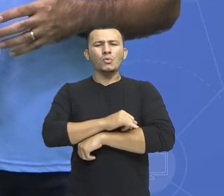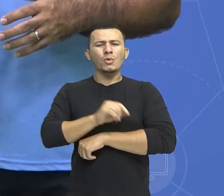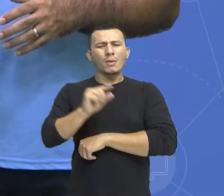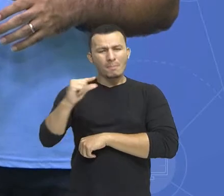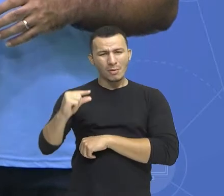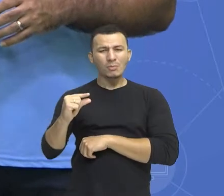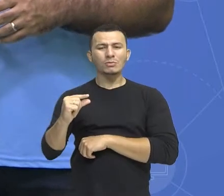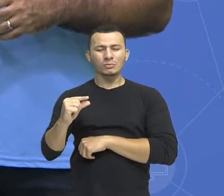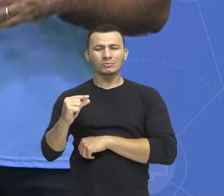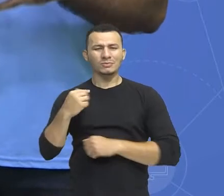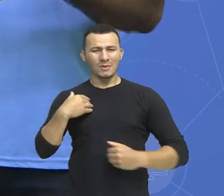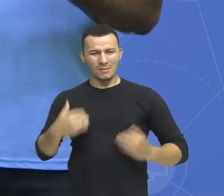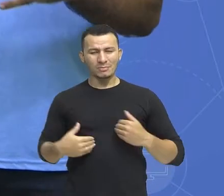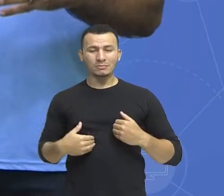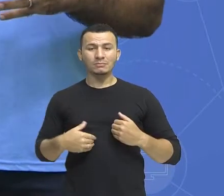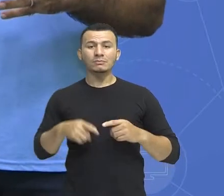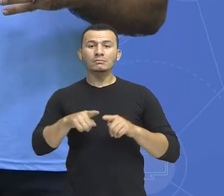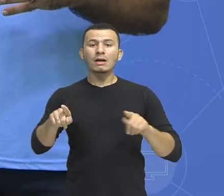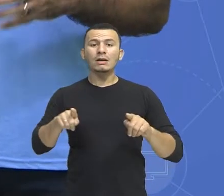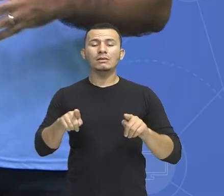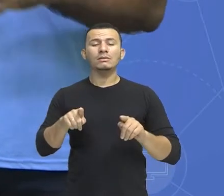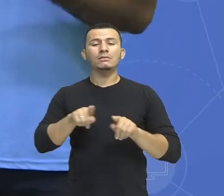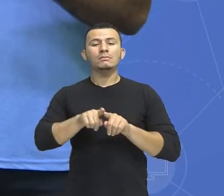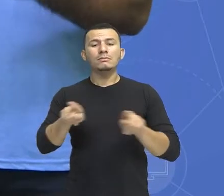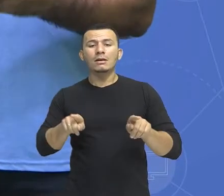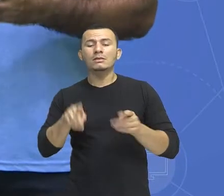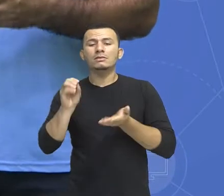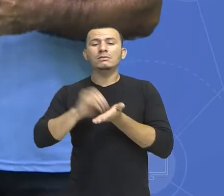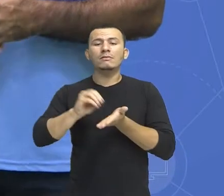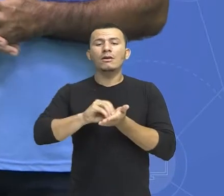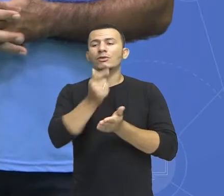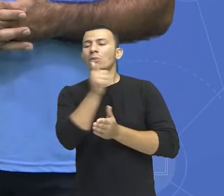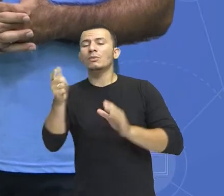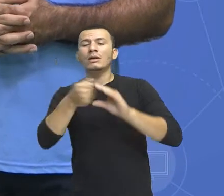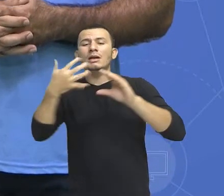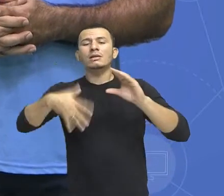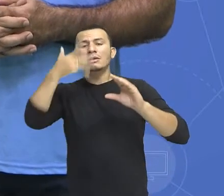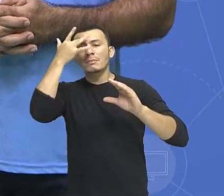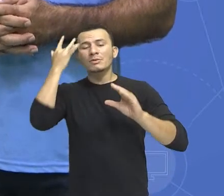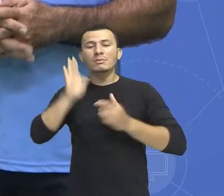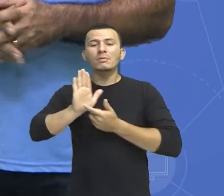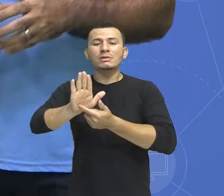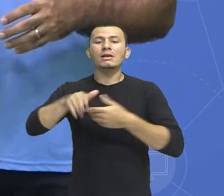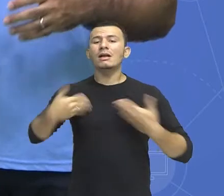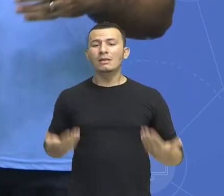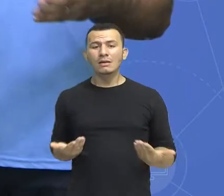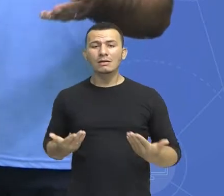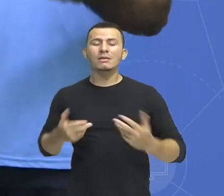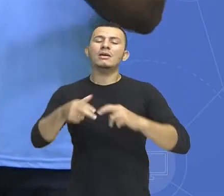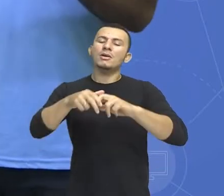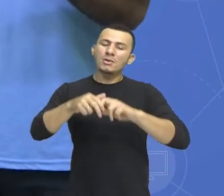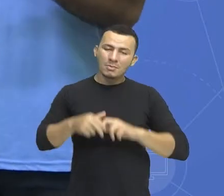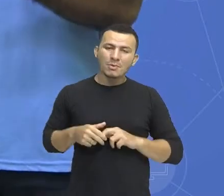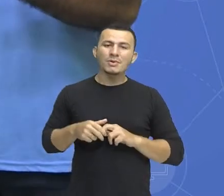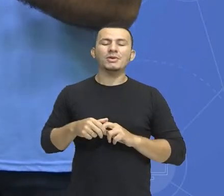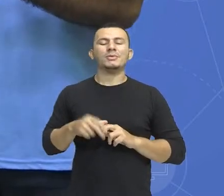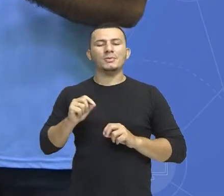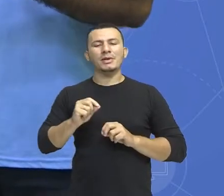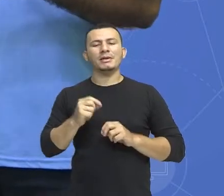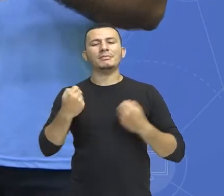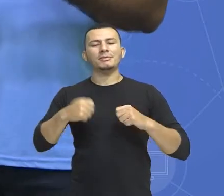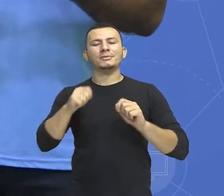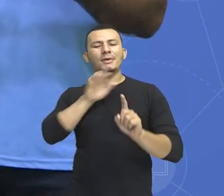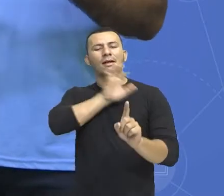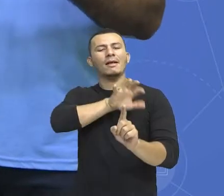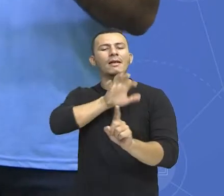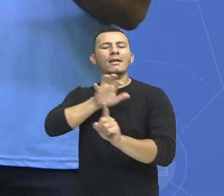gordura. E aí não coloca nem um pouco pessoas com outras características físicas. Por quê? Para justamente associar,